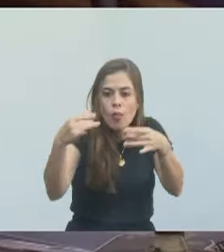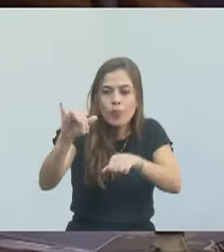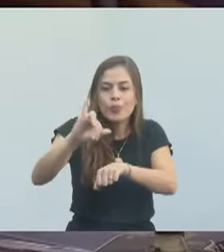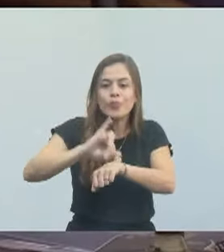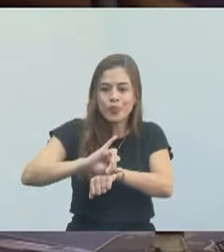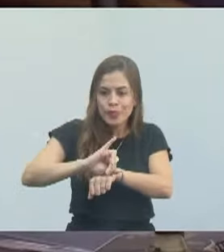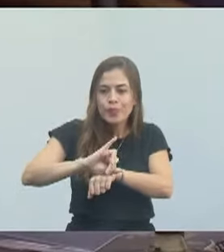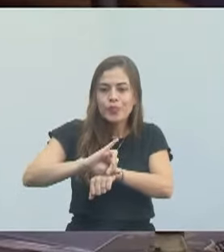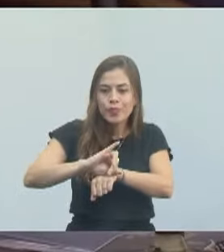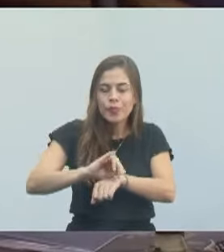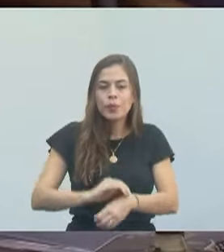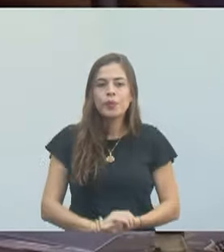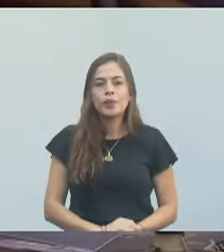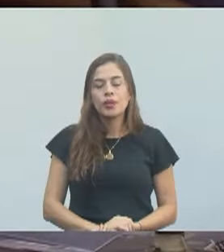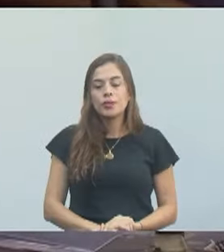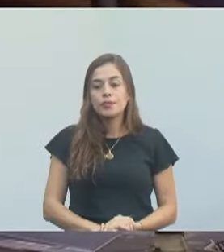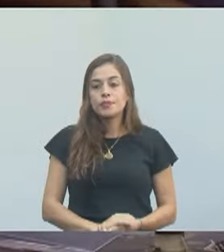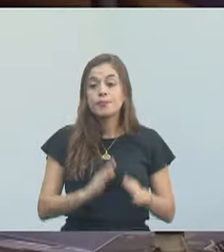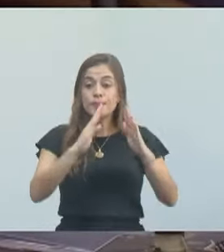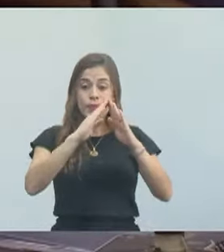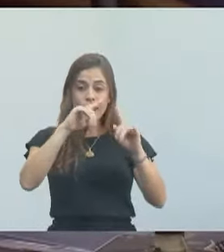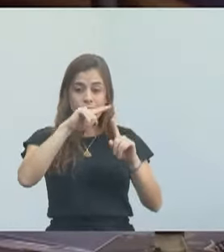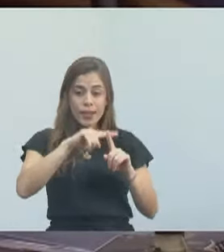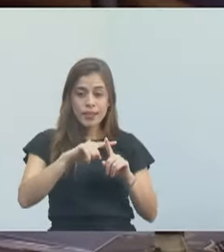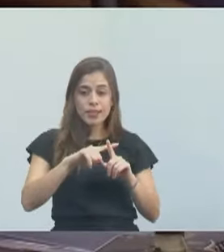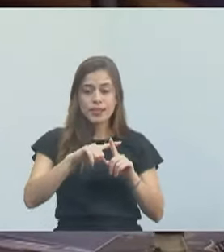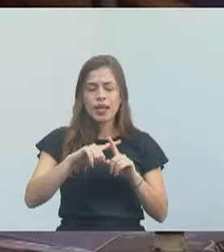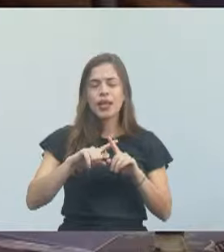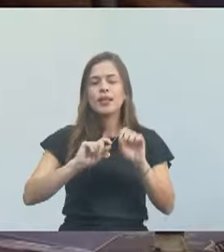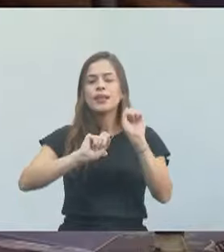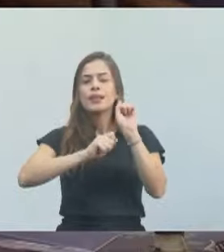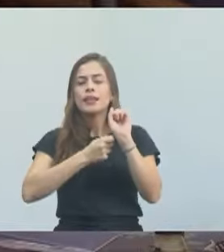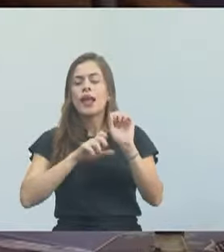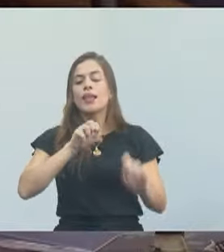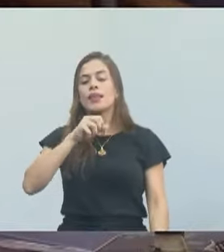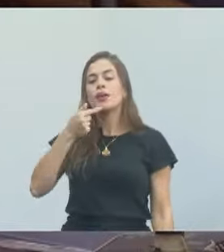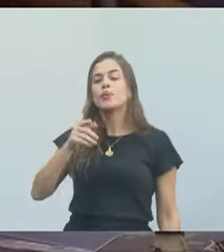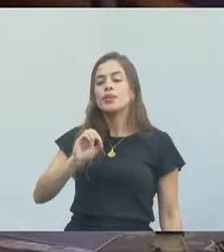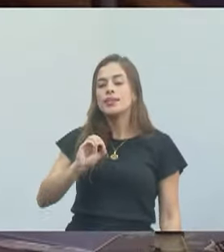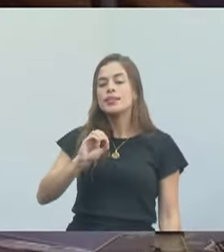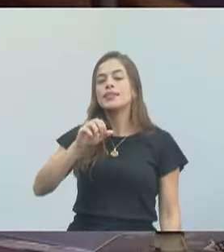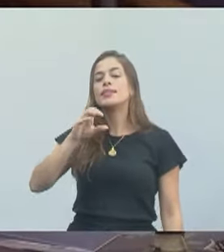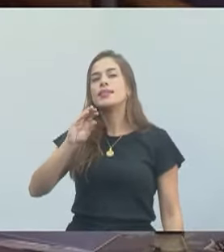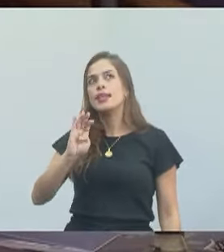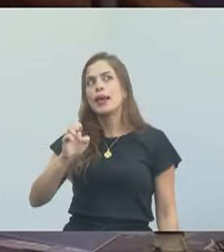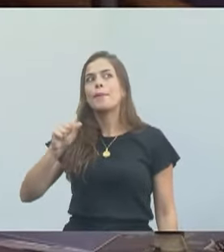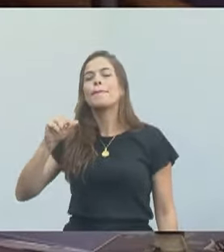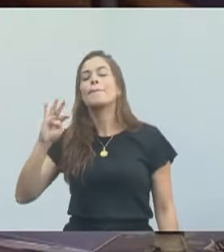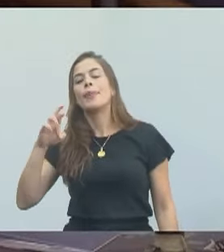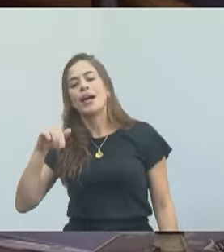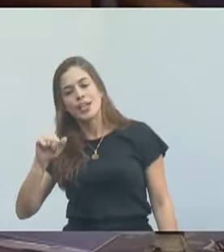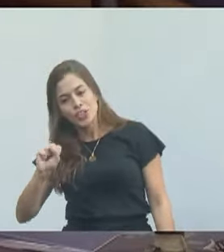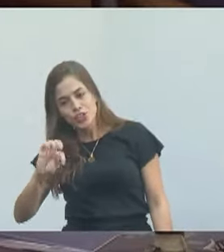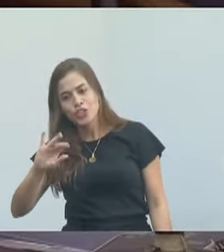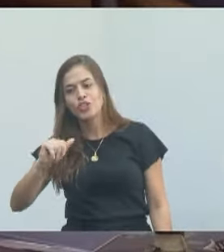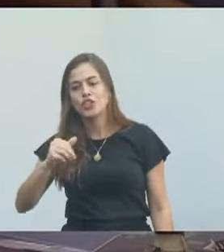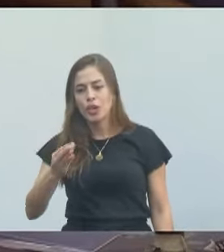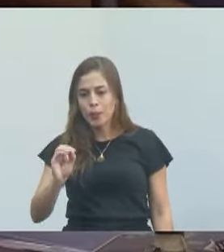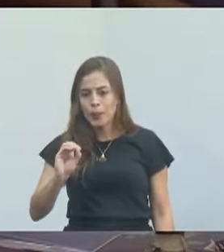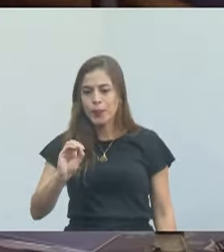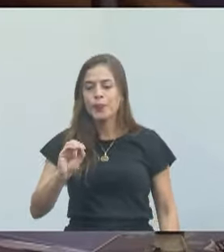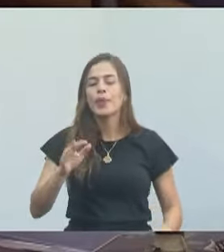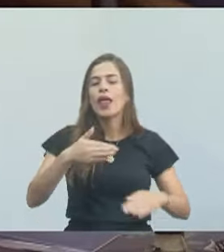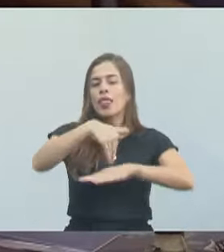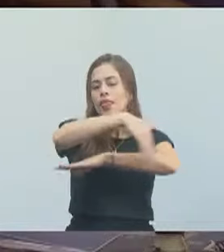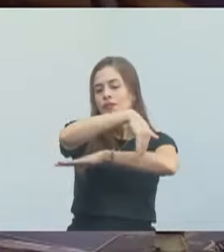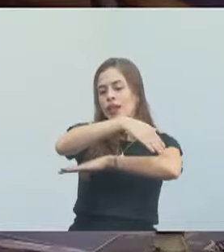centro, não é? A igreja de São Sebastião também, ali na 9 de julho. Então, Jacareí tem uma riqueza imensa,